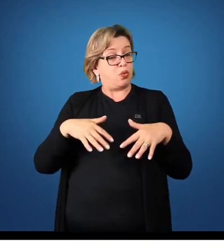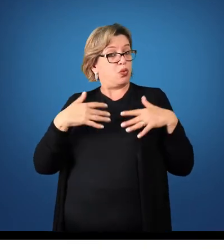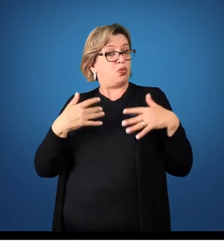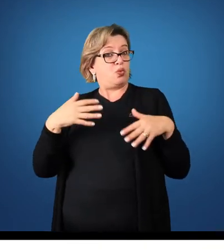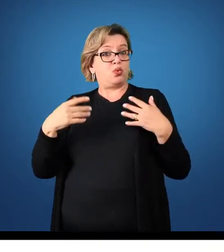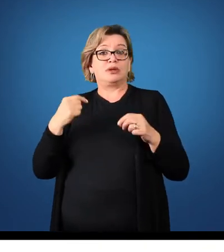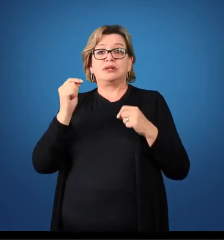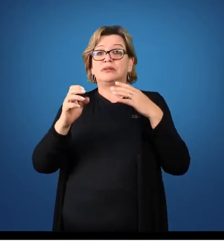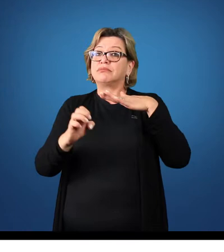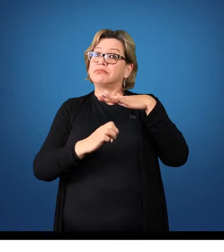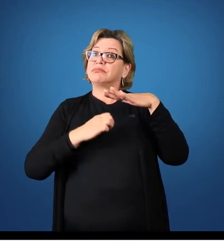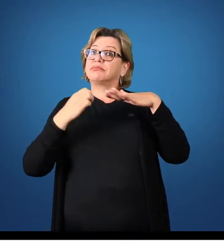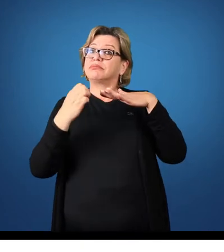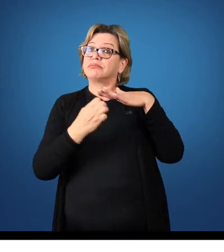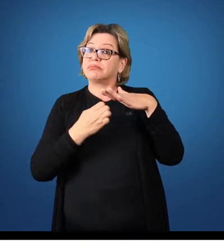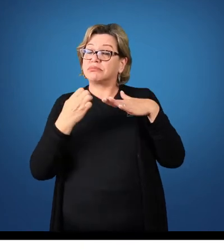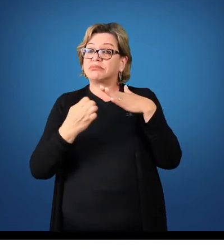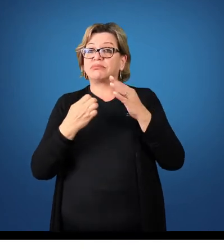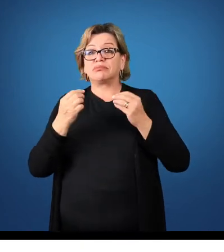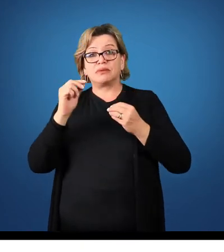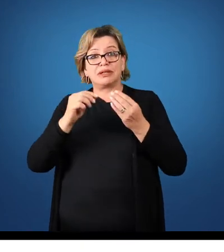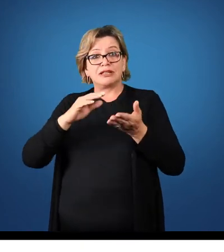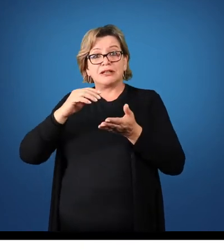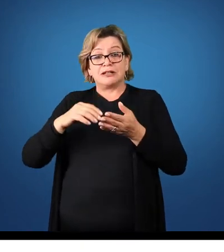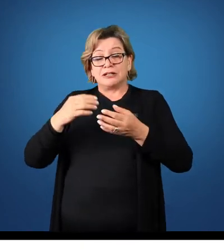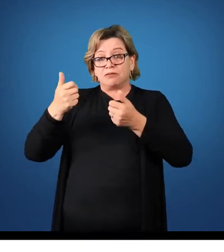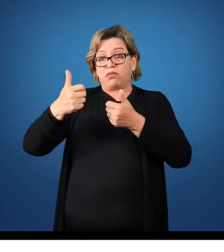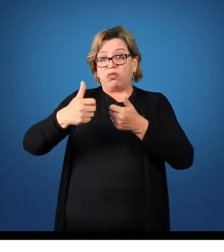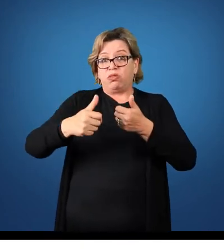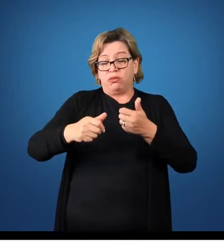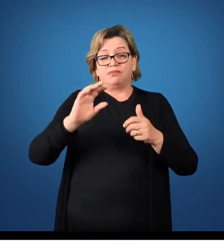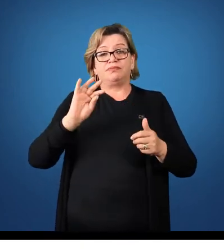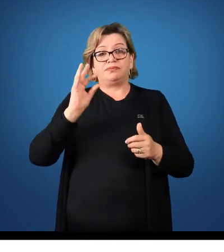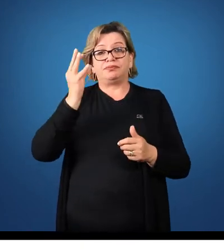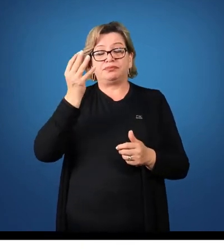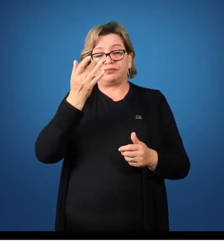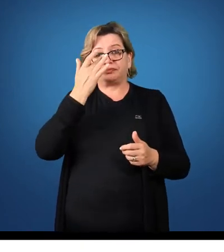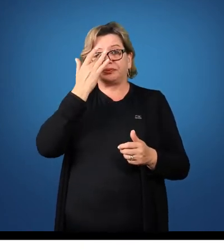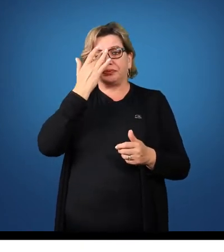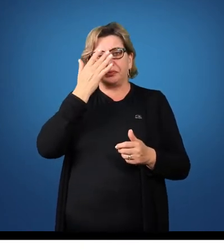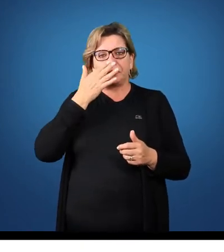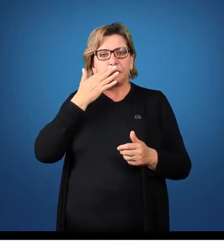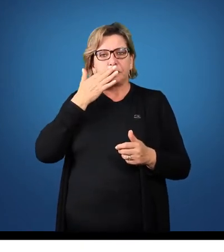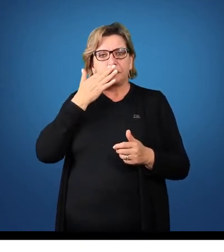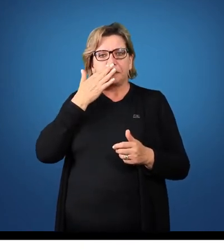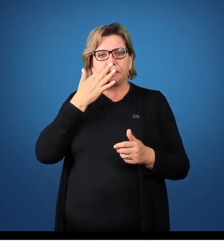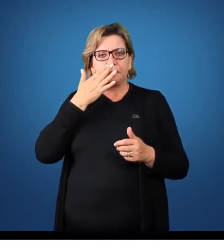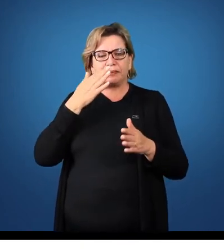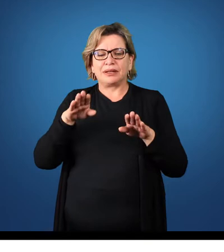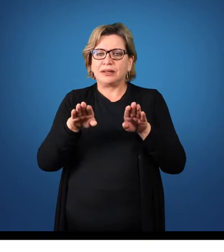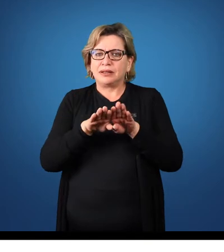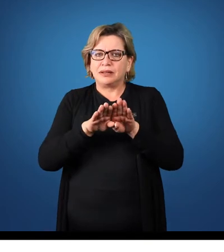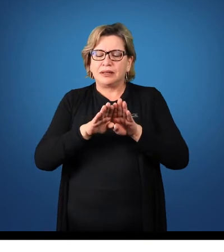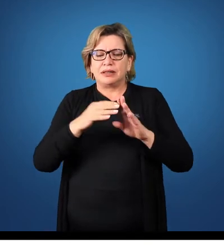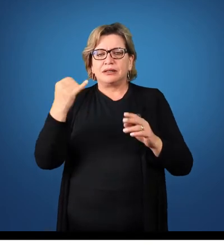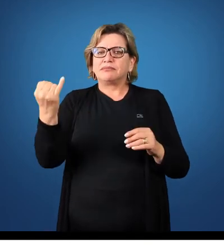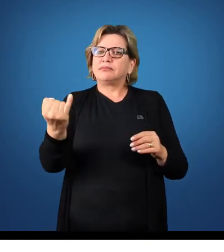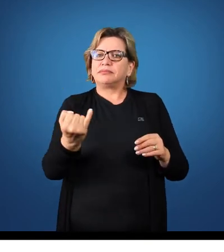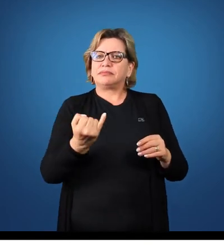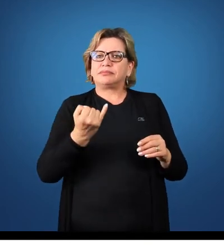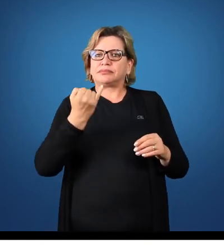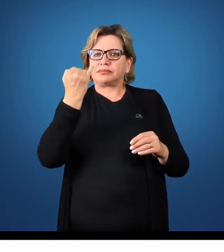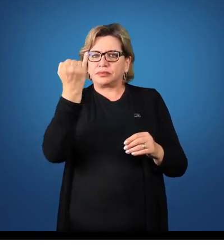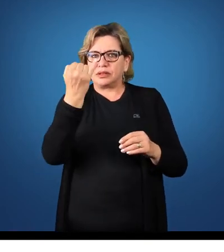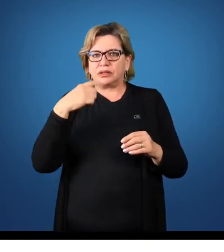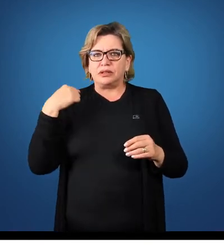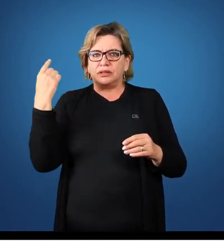altos e a empresa desta forma irá descapitalizar. Um outro aspecto muito importante que